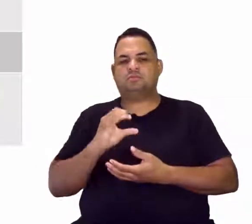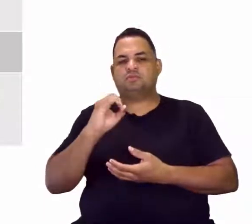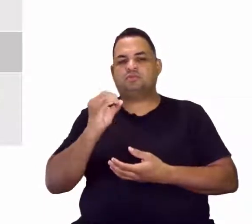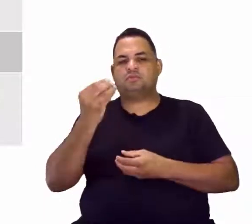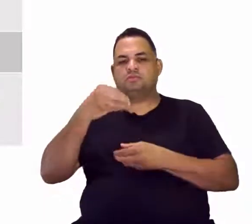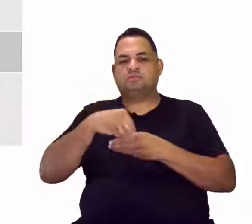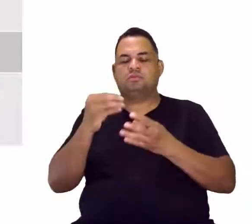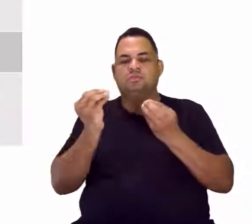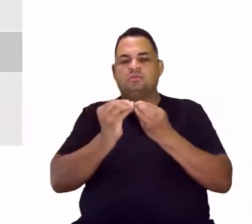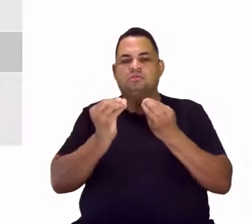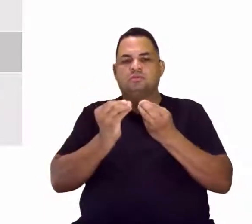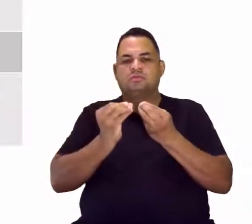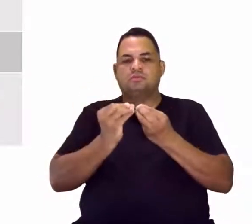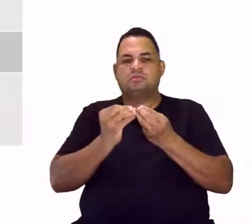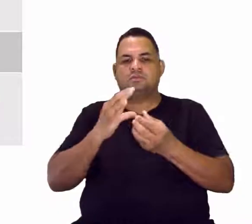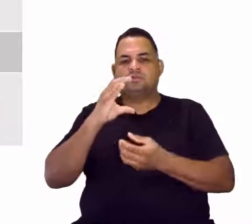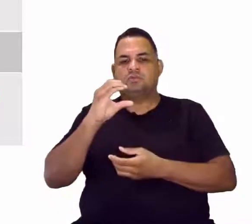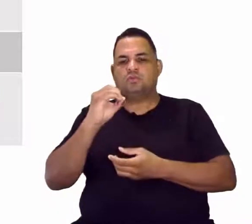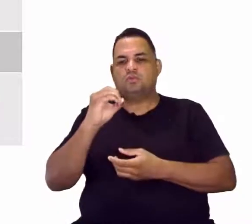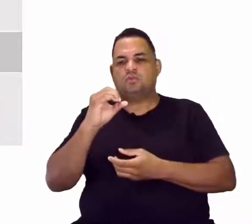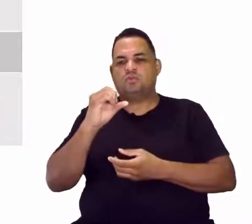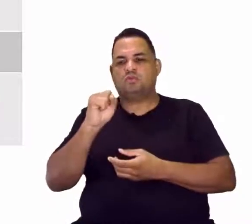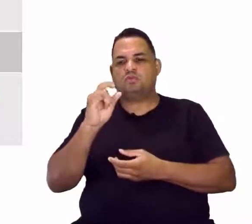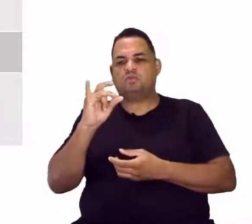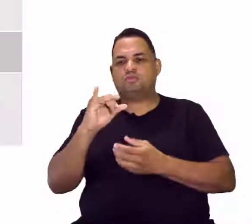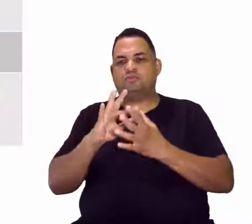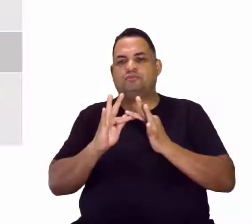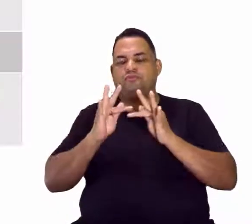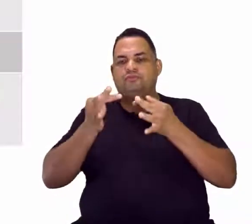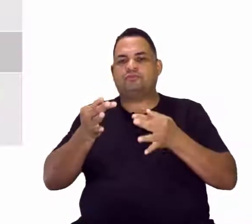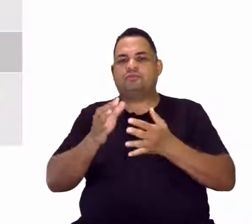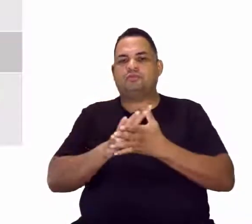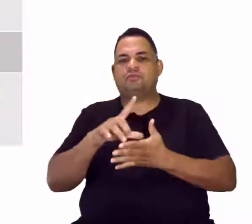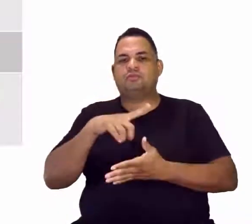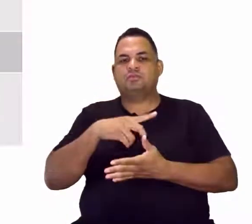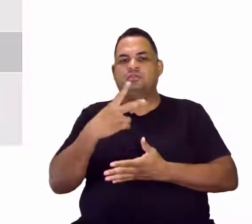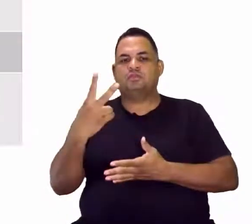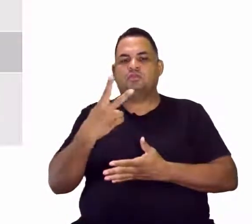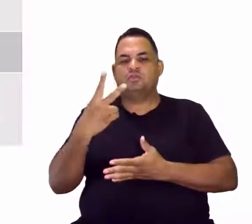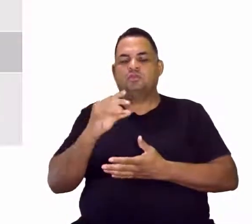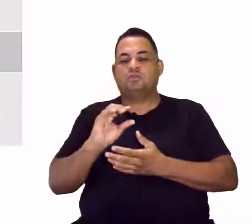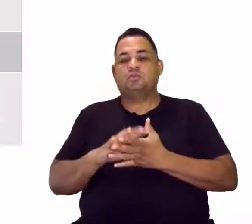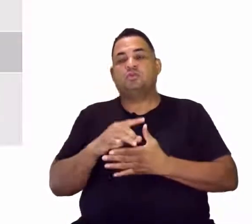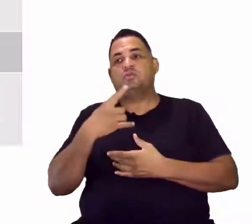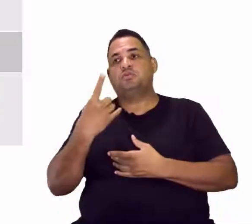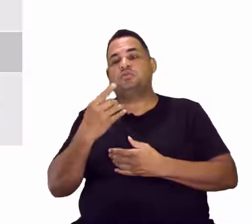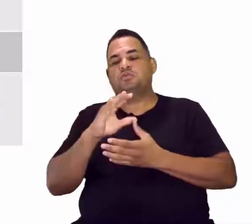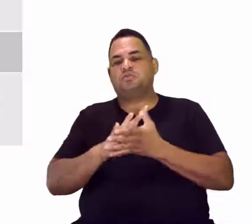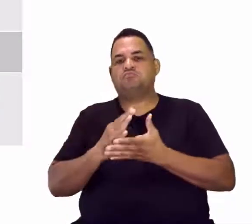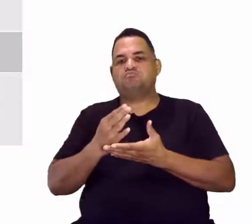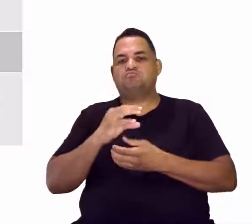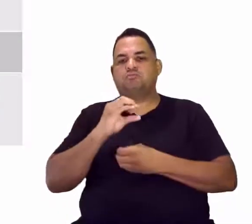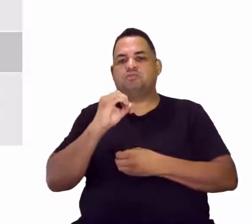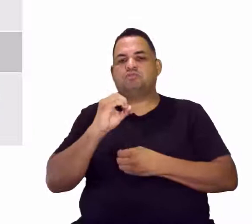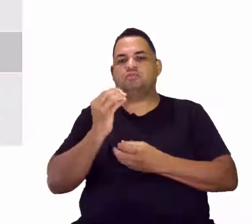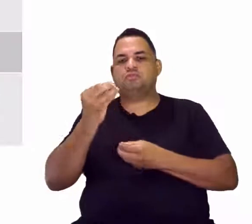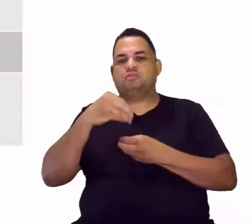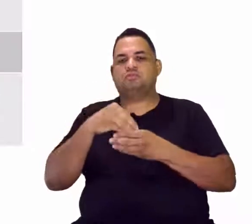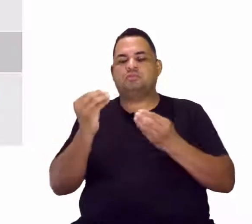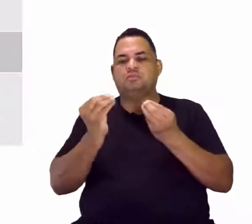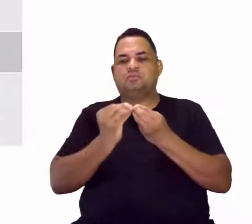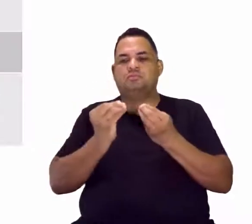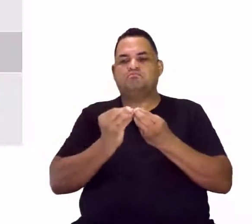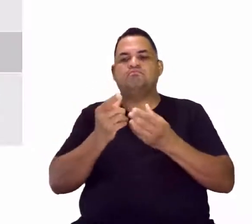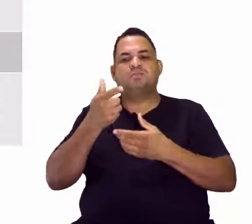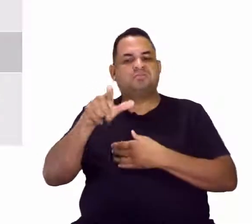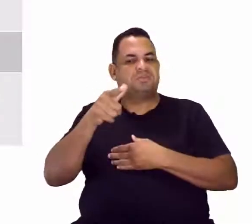molécula. O oso vai ser a terminação para quando a gente tiver 2 ou 1 oxigênio na molécula. Eu acho que vocês viram que isso